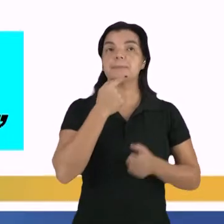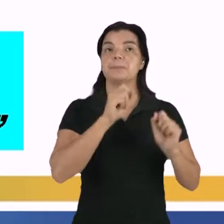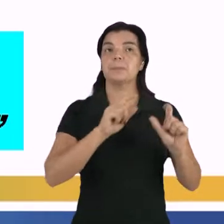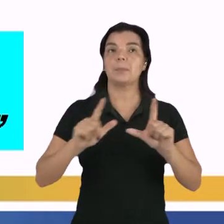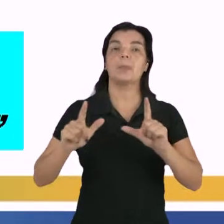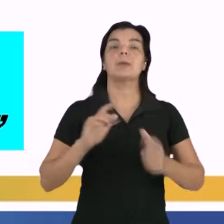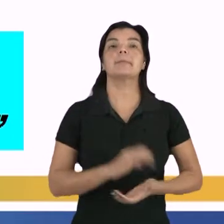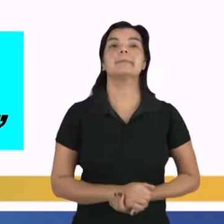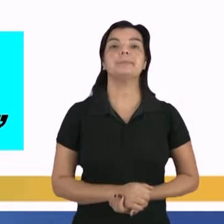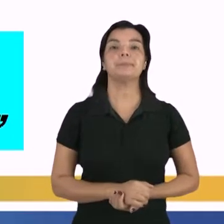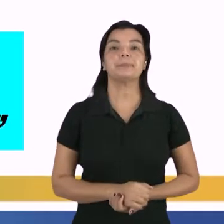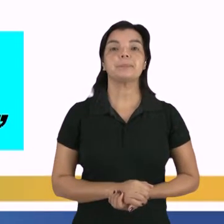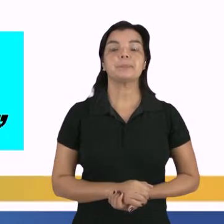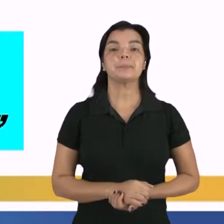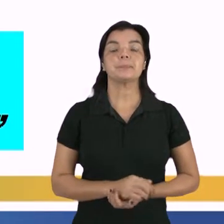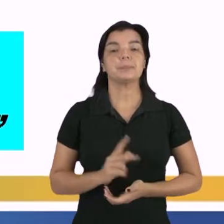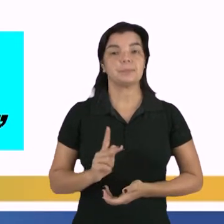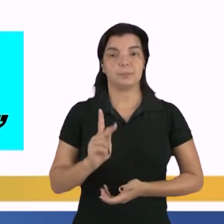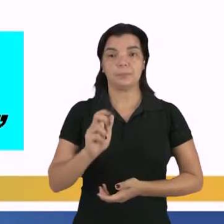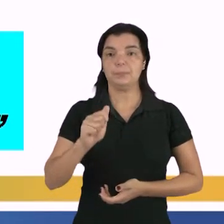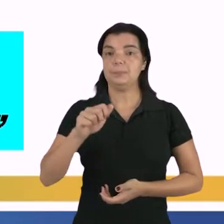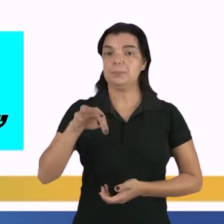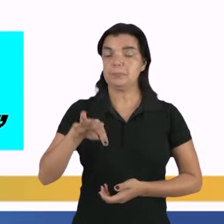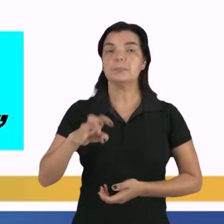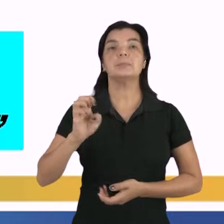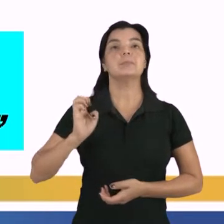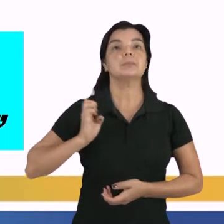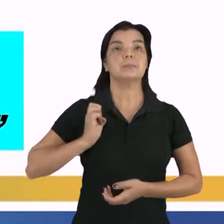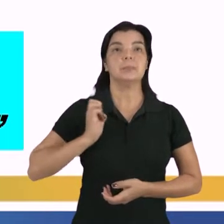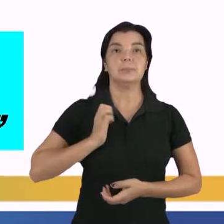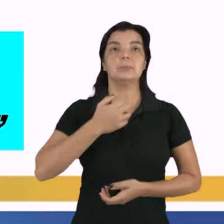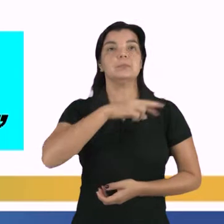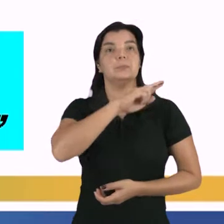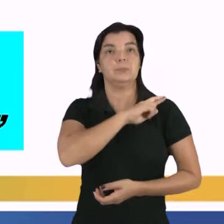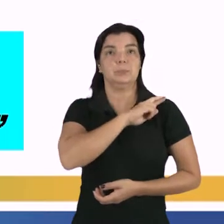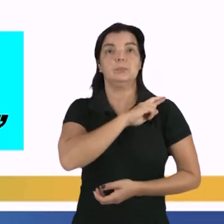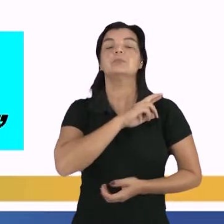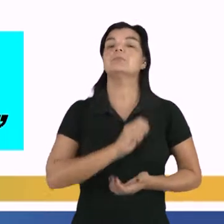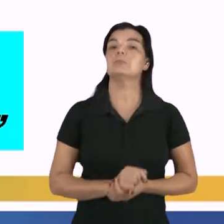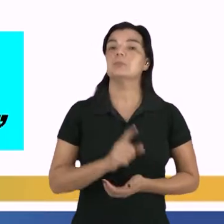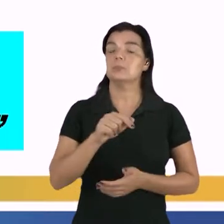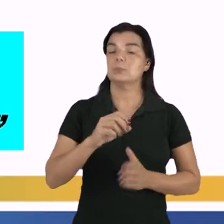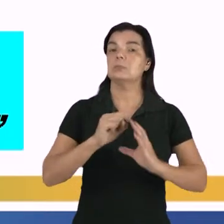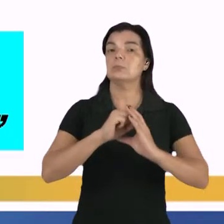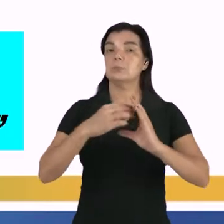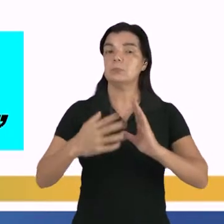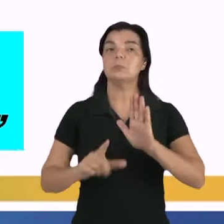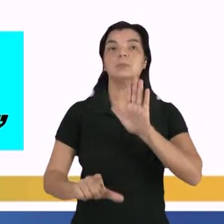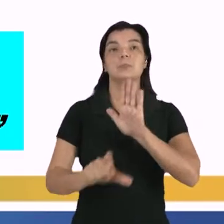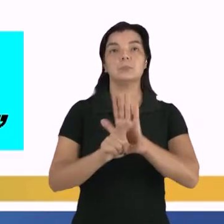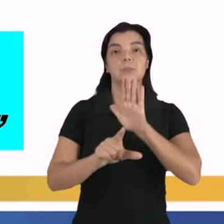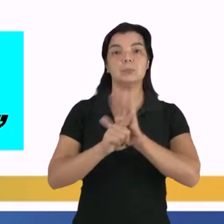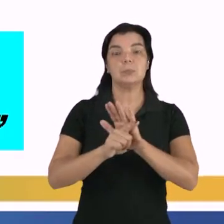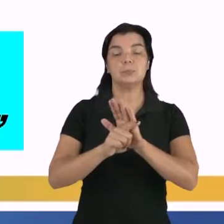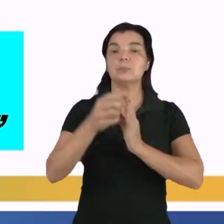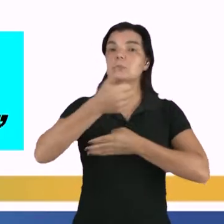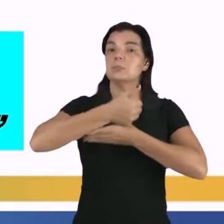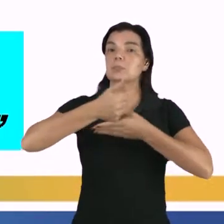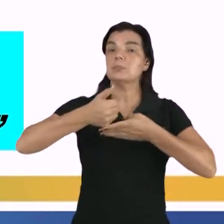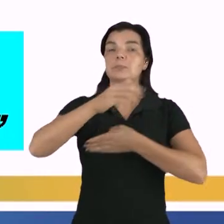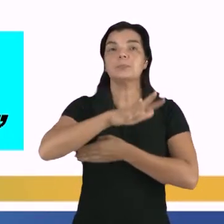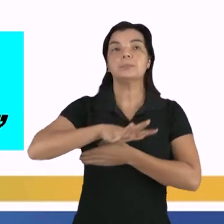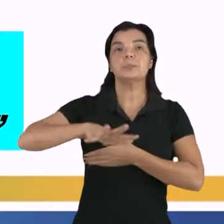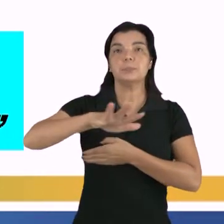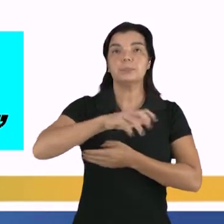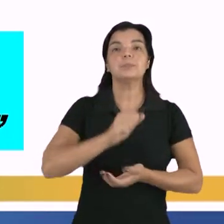aqui. Olha, vejam, Kant, a ética do dever é derivada de uma lei moral universal. Qual é essa lei moral